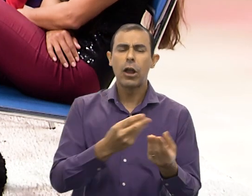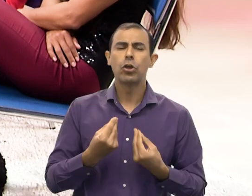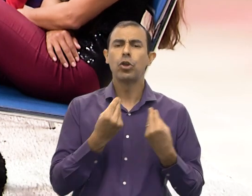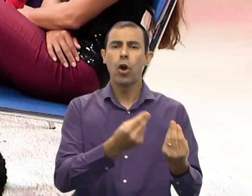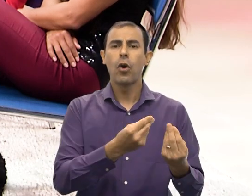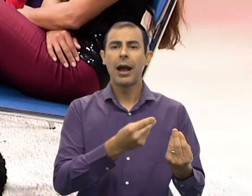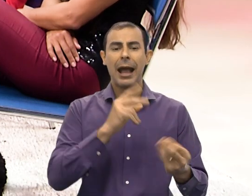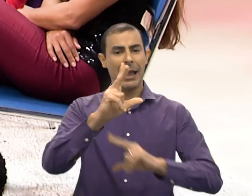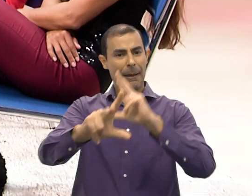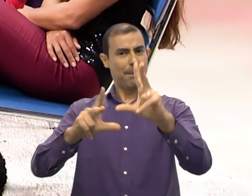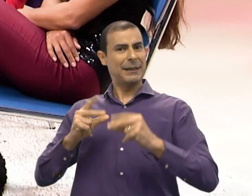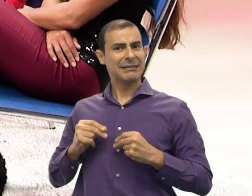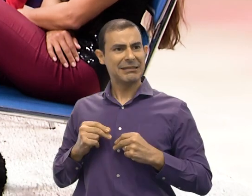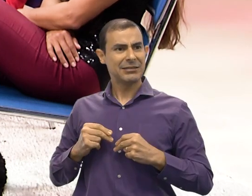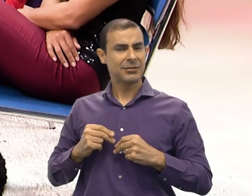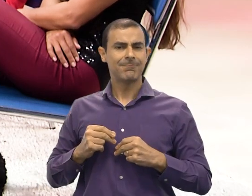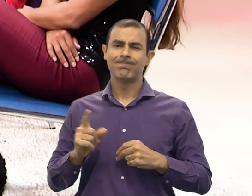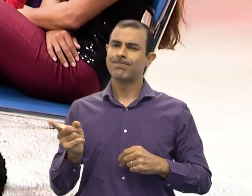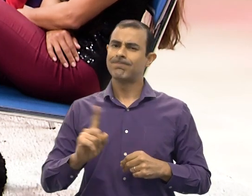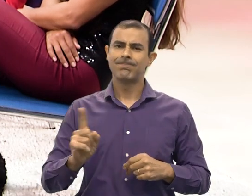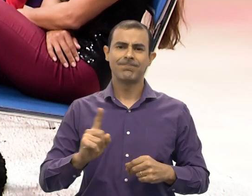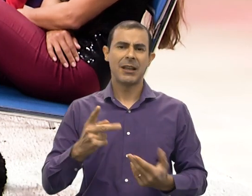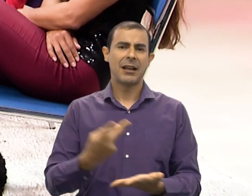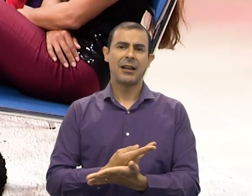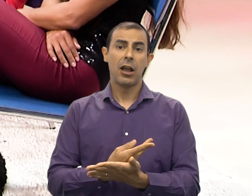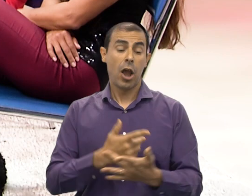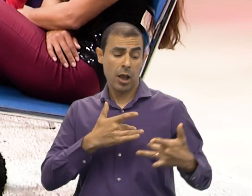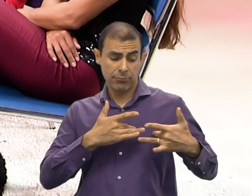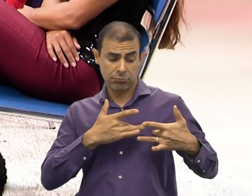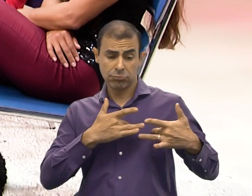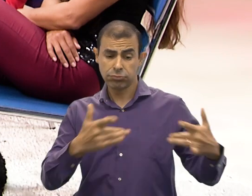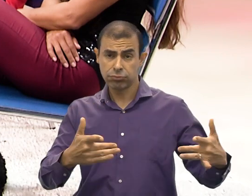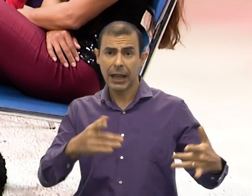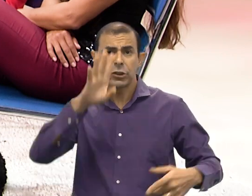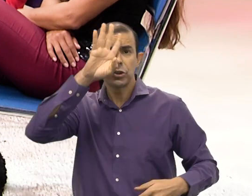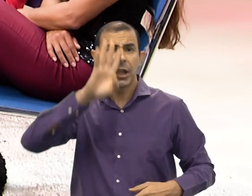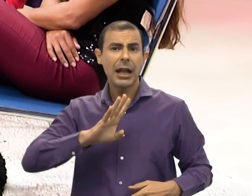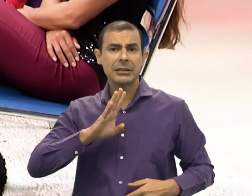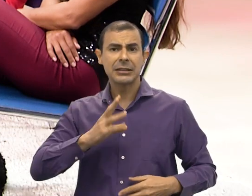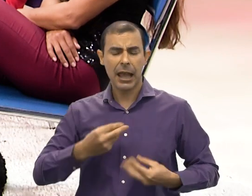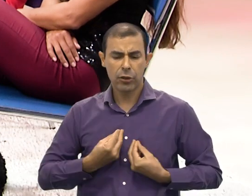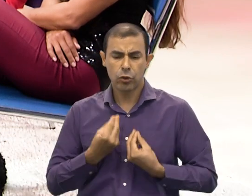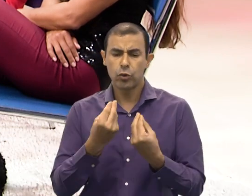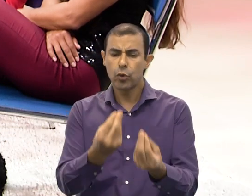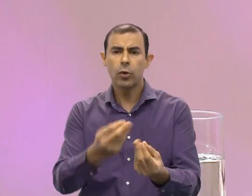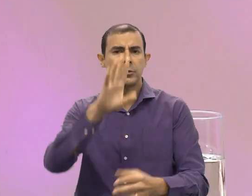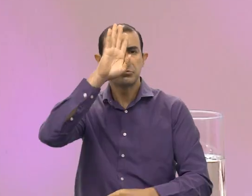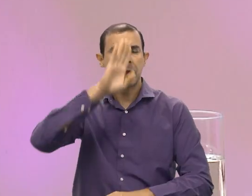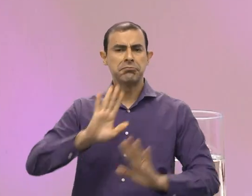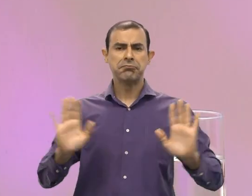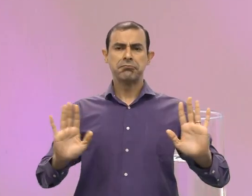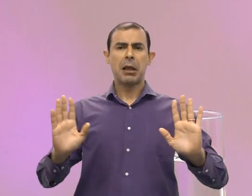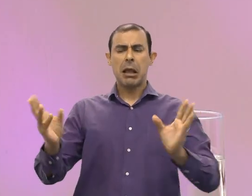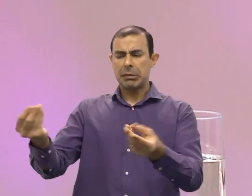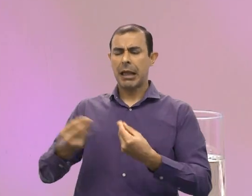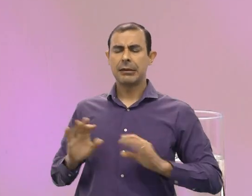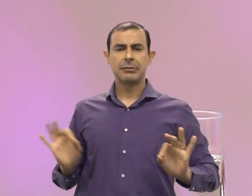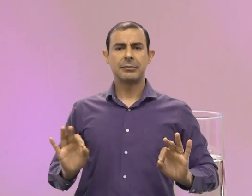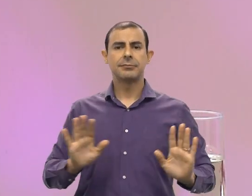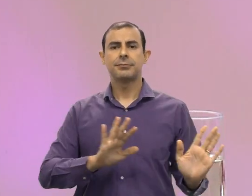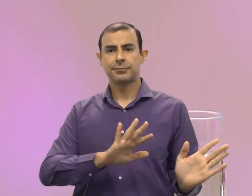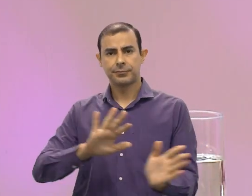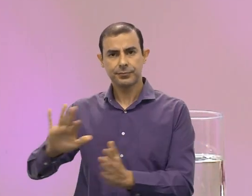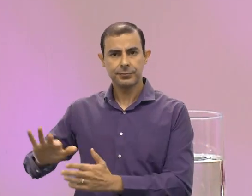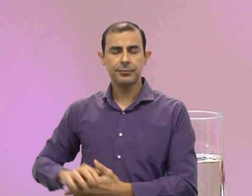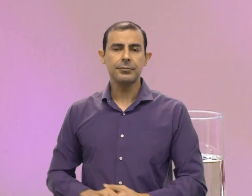para um gesto solidário. Porque se existe bonificação para uma atitude solidária, deixa de ser solidariedade. Inclusive, vamos